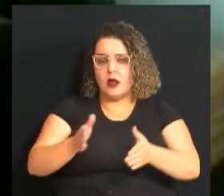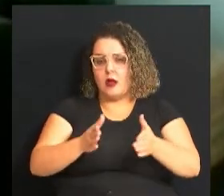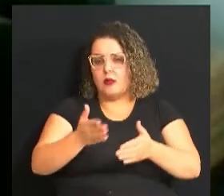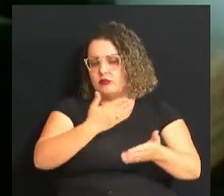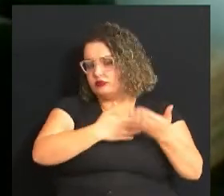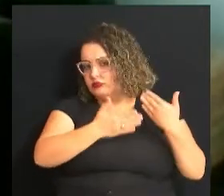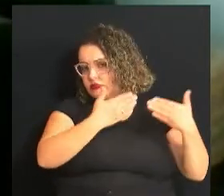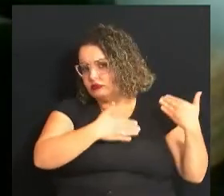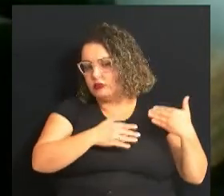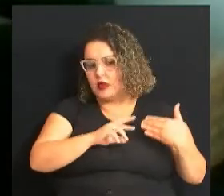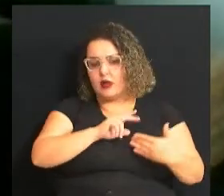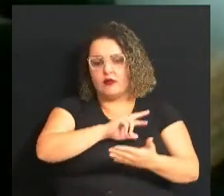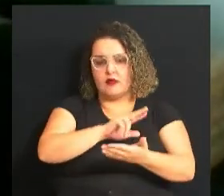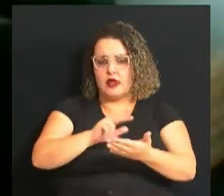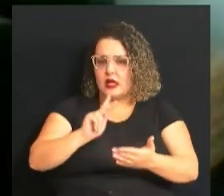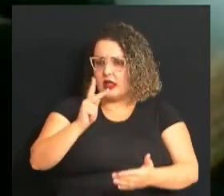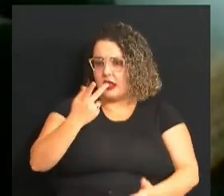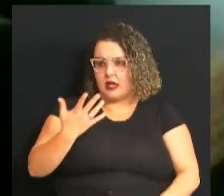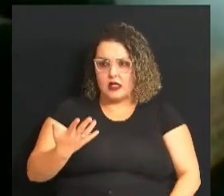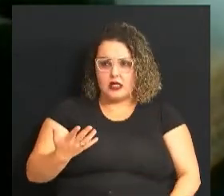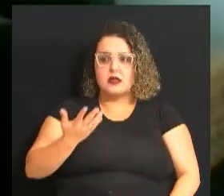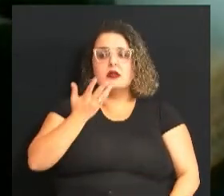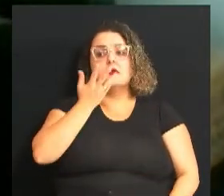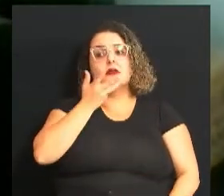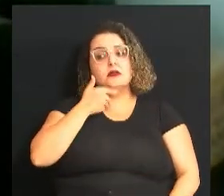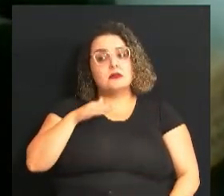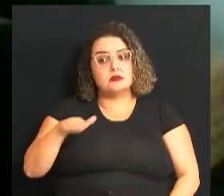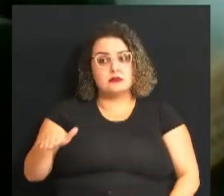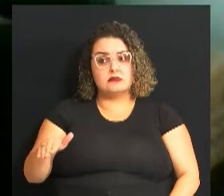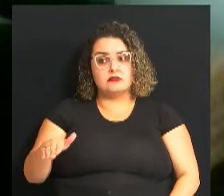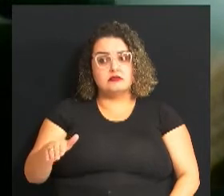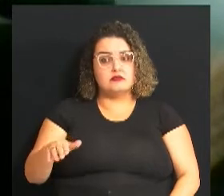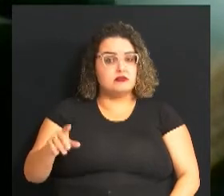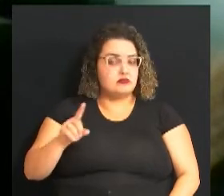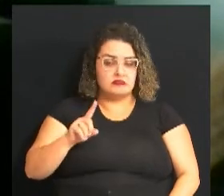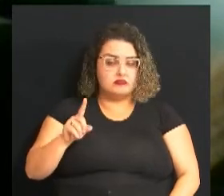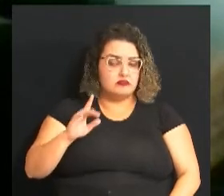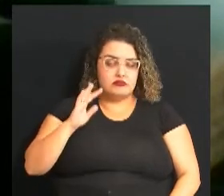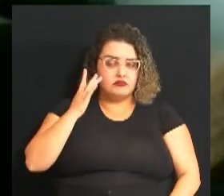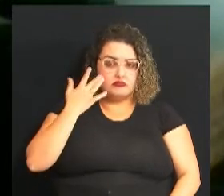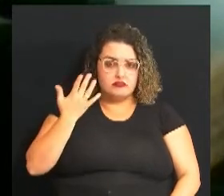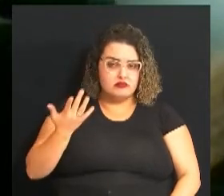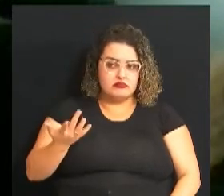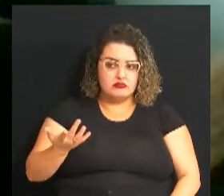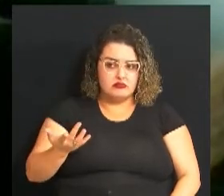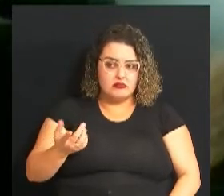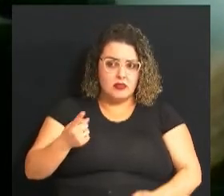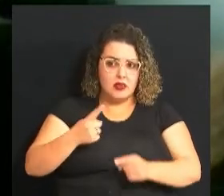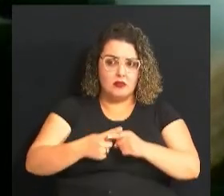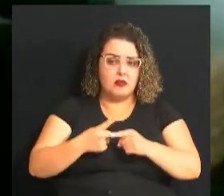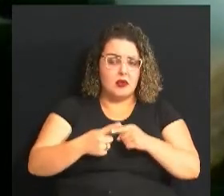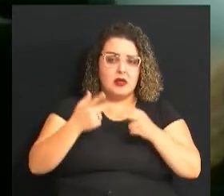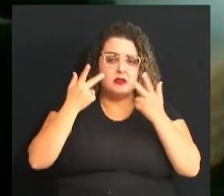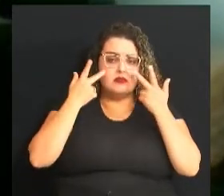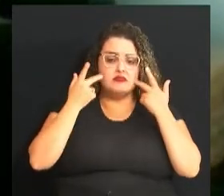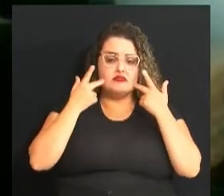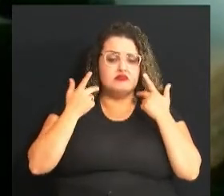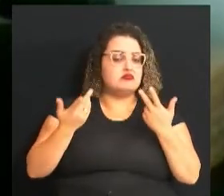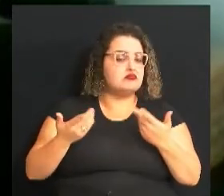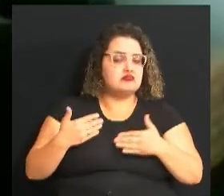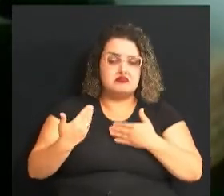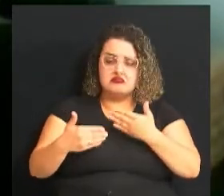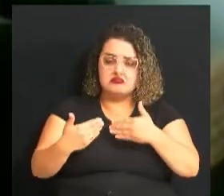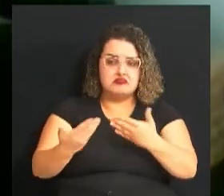muitas hepatites em crianças, a gente nem considerava muito, porque elas normalmente vão tranquilo,